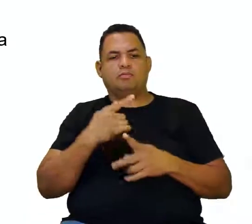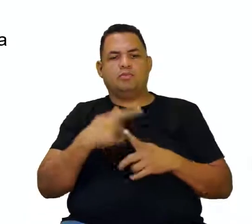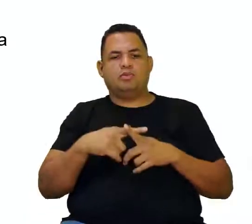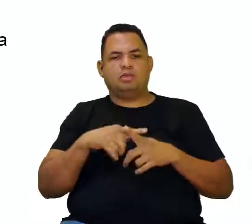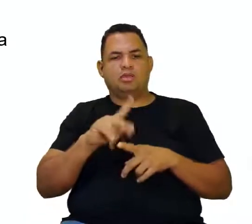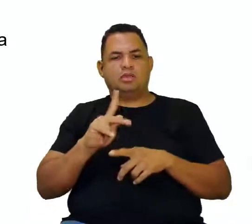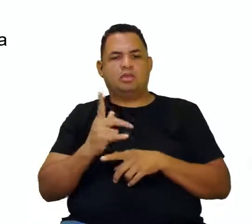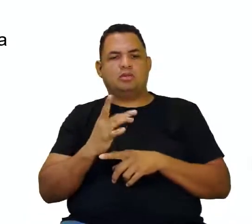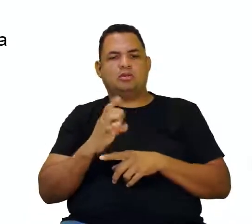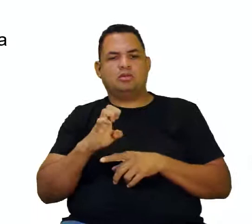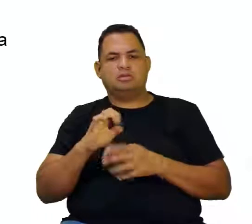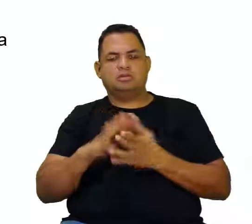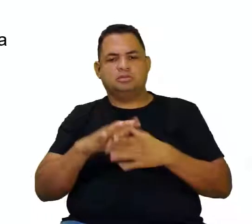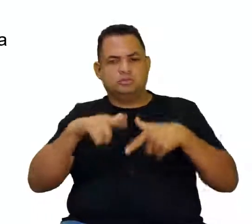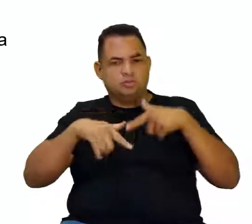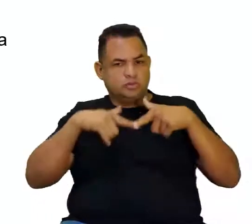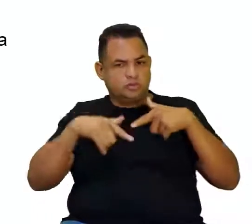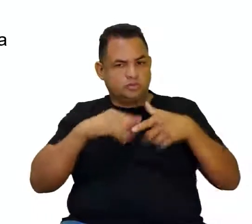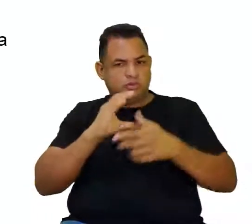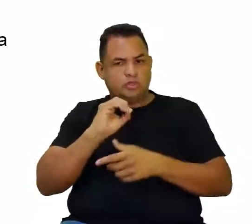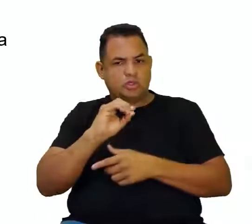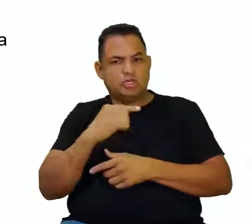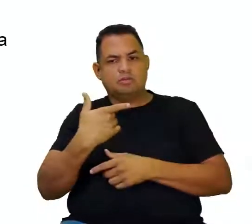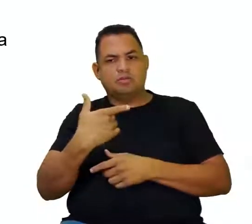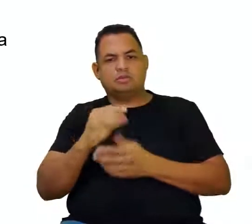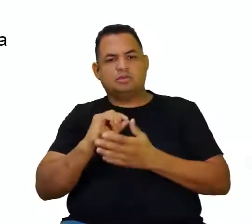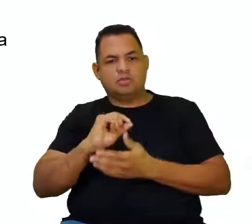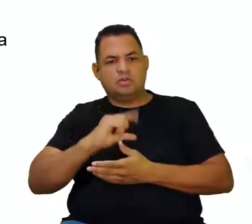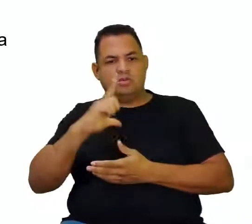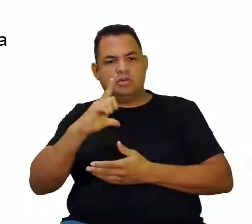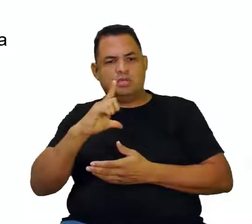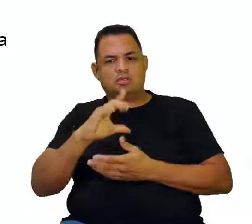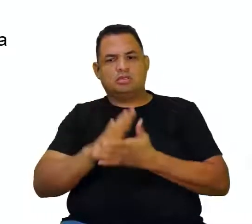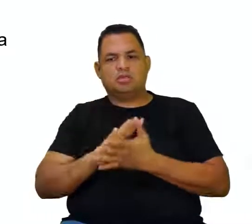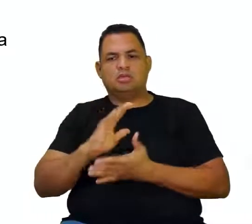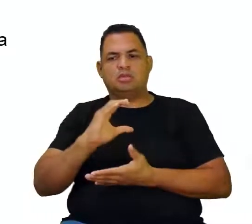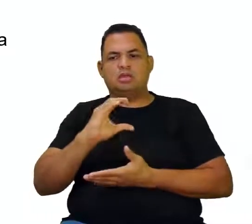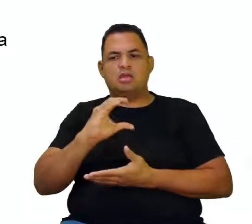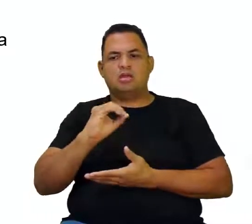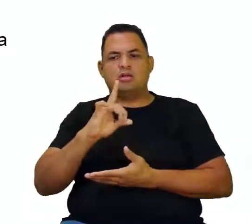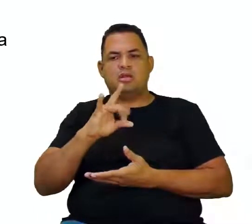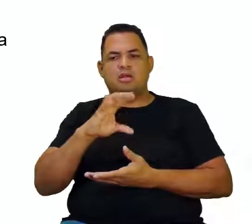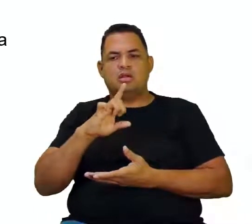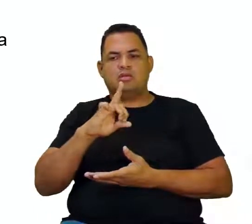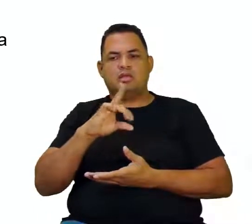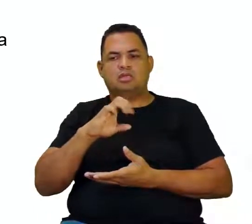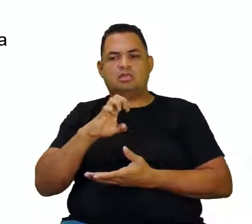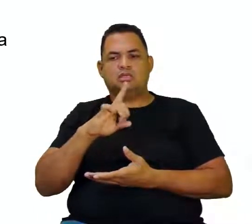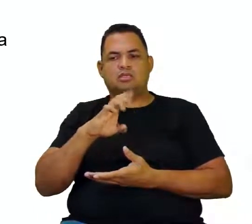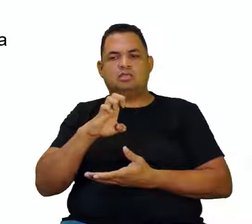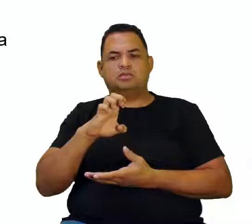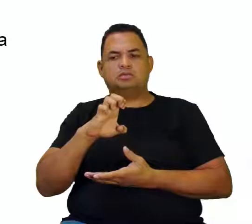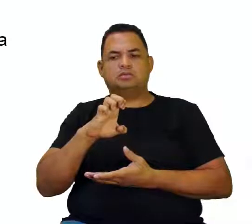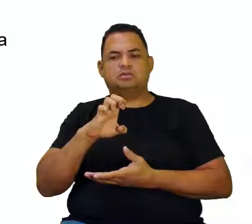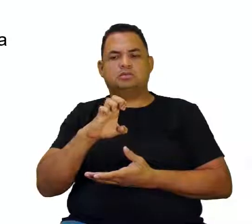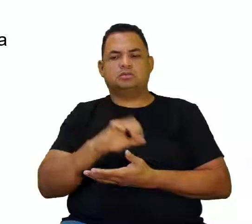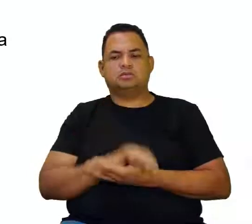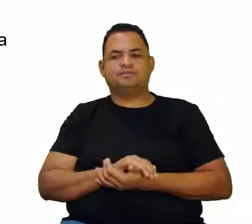produz OH- e aumenta a alcalinidade. Dentre essas